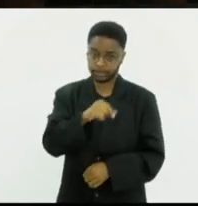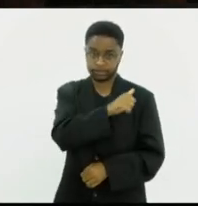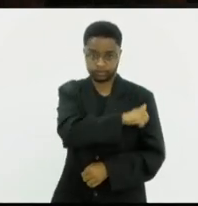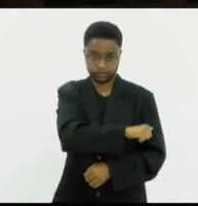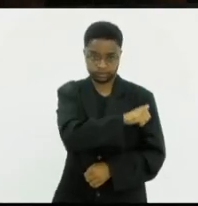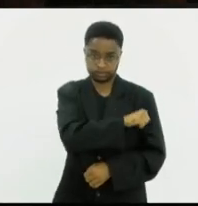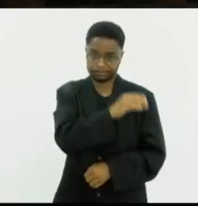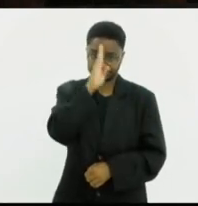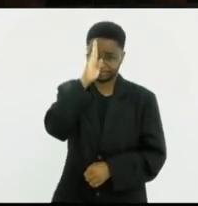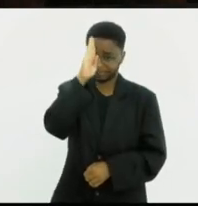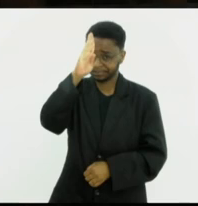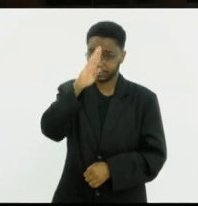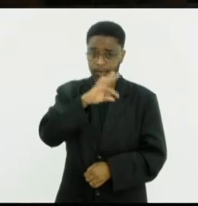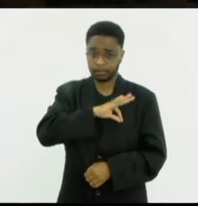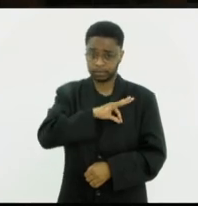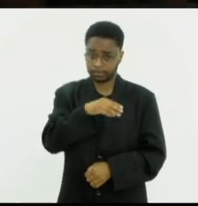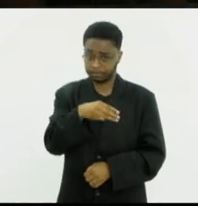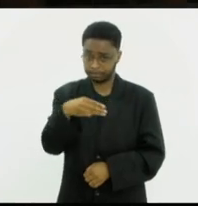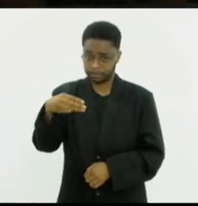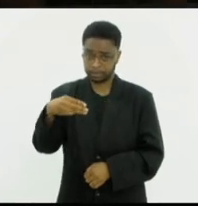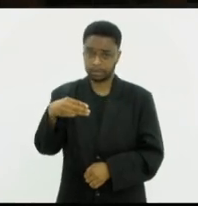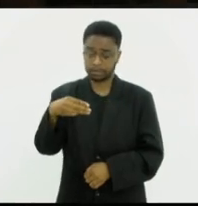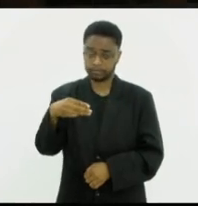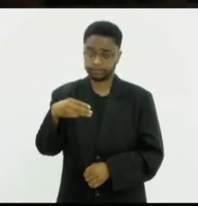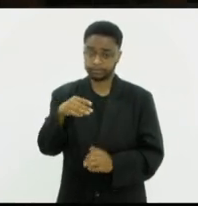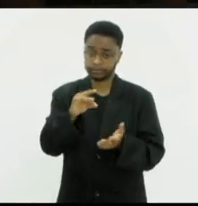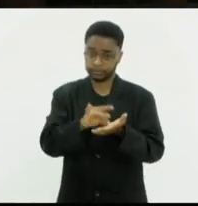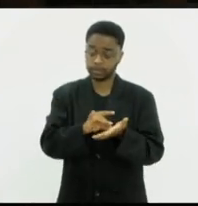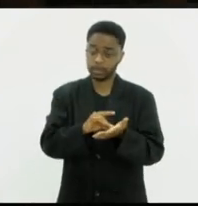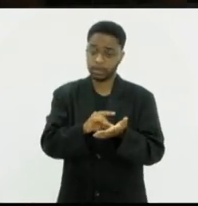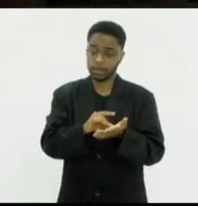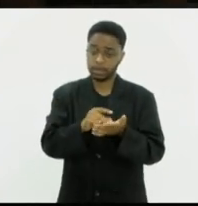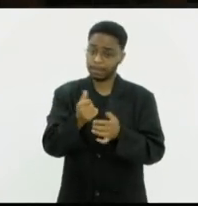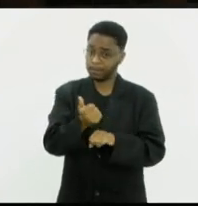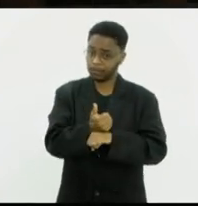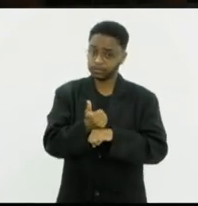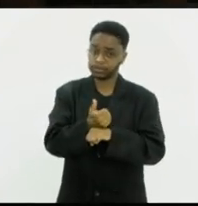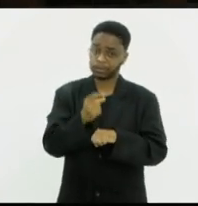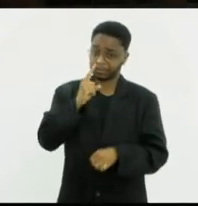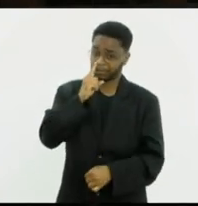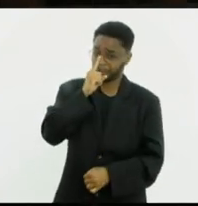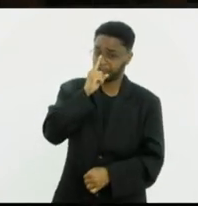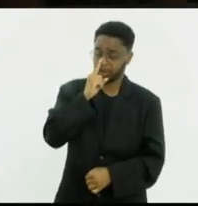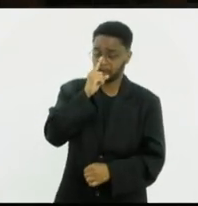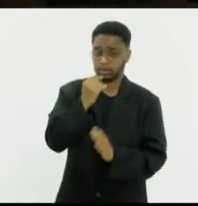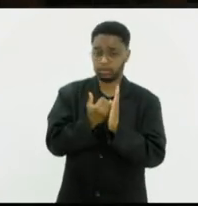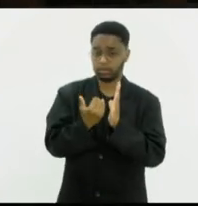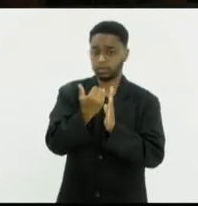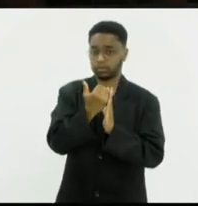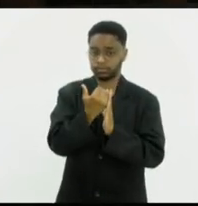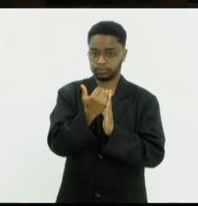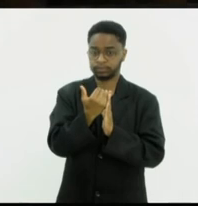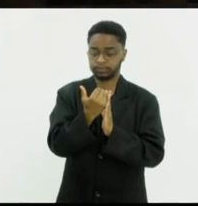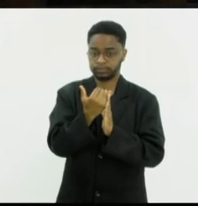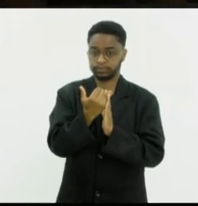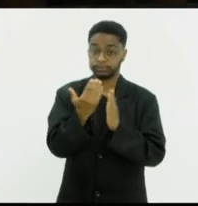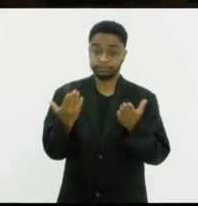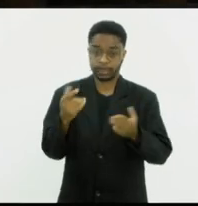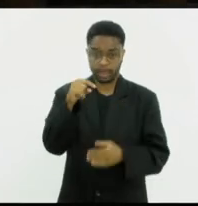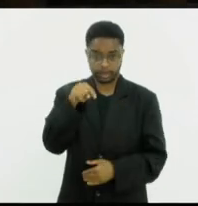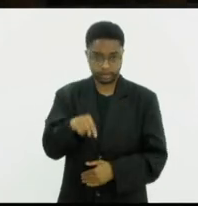Janeiro, principalmente da Polícia Militar, é uma profissão de altíssimo risco. Aliás, o Rio de